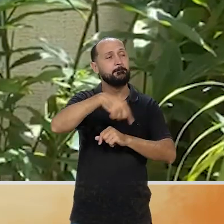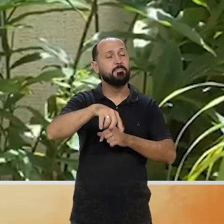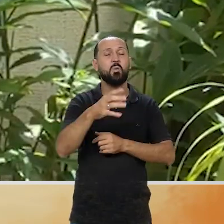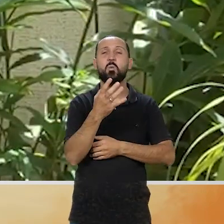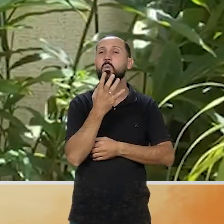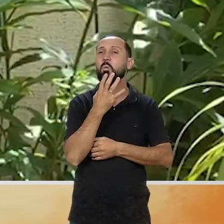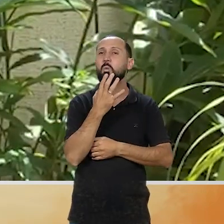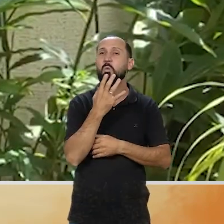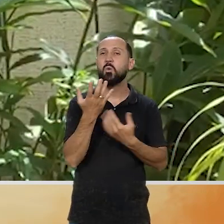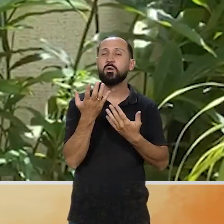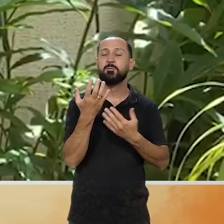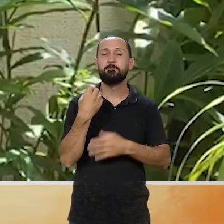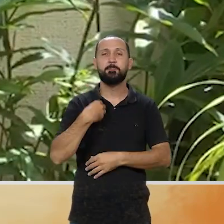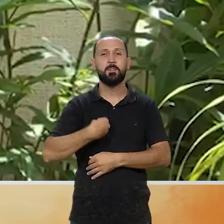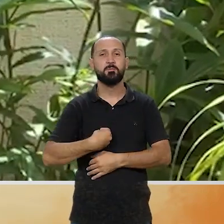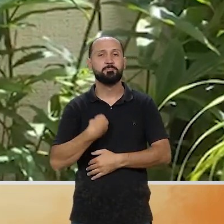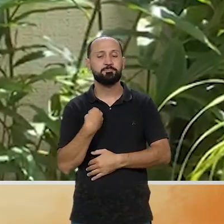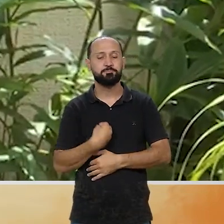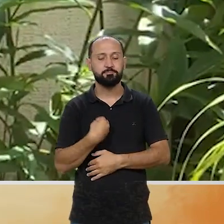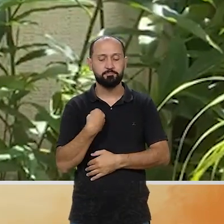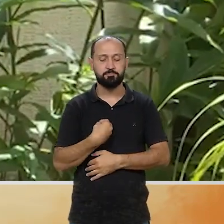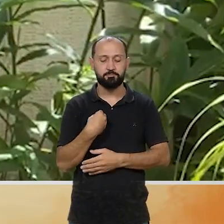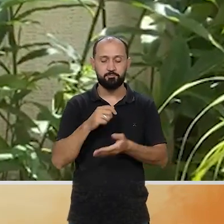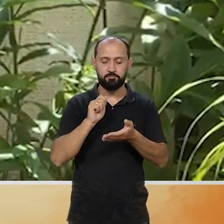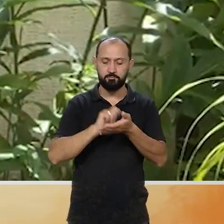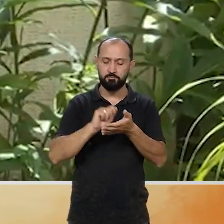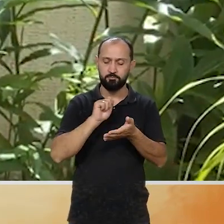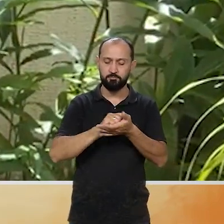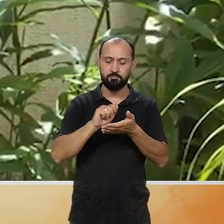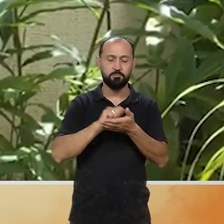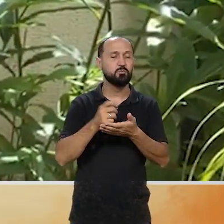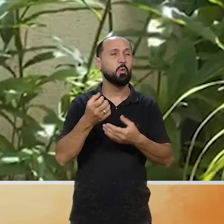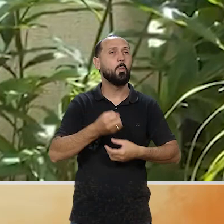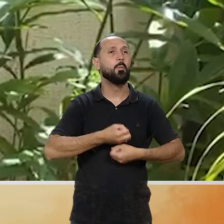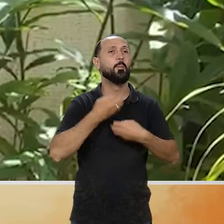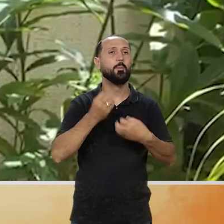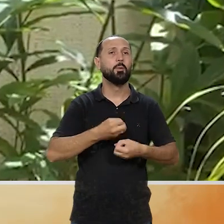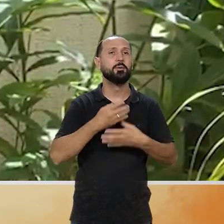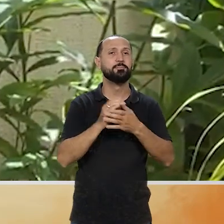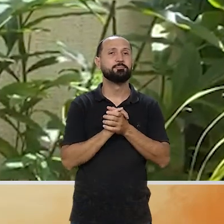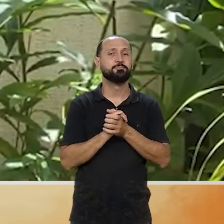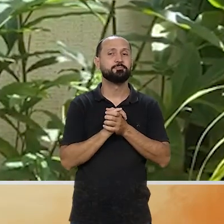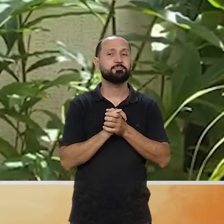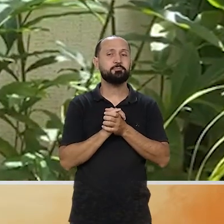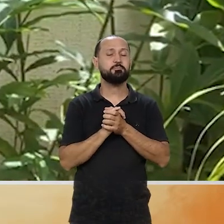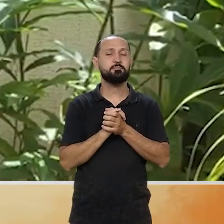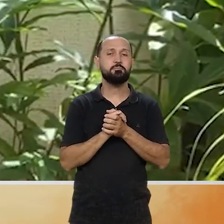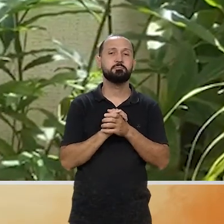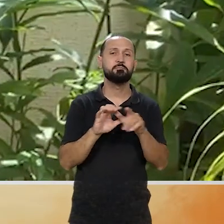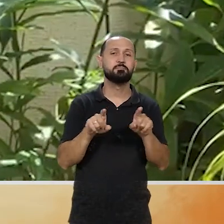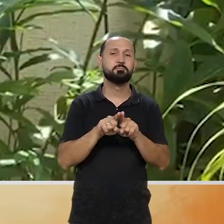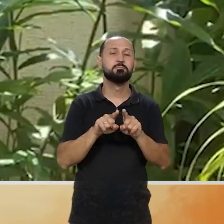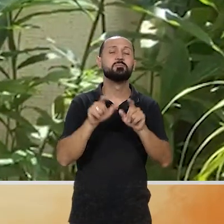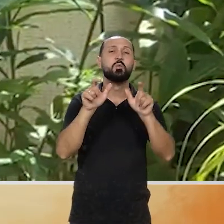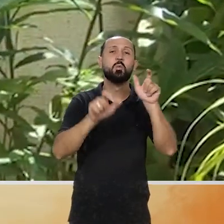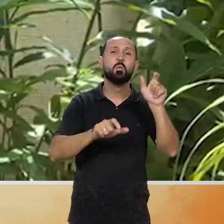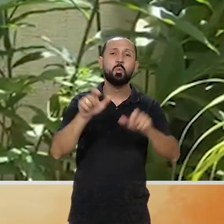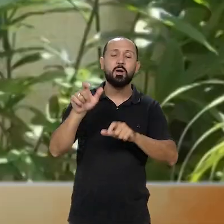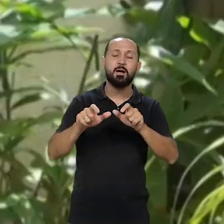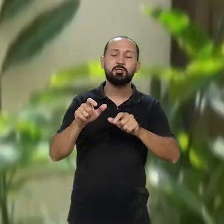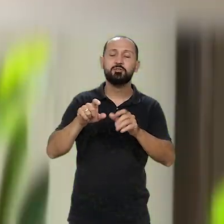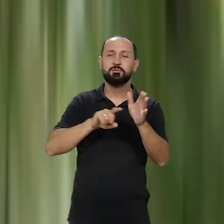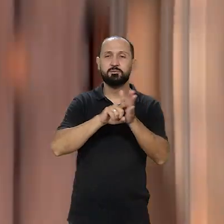público a vida e obra do poeta Manuel de Barros e também ser um lugar